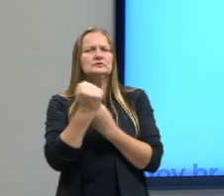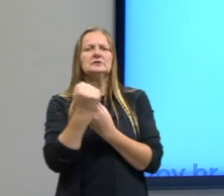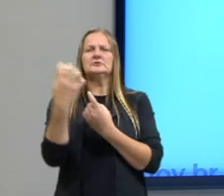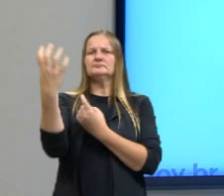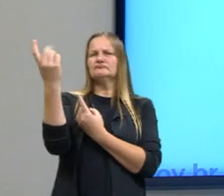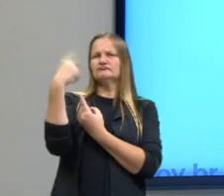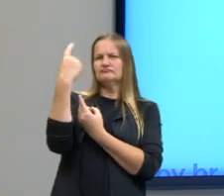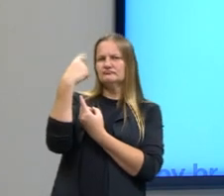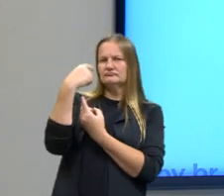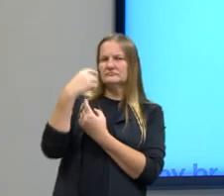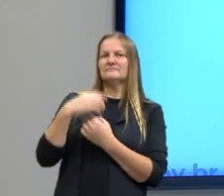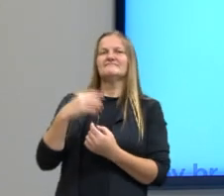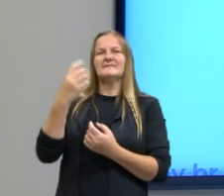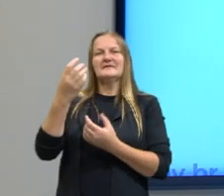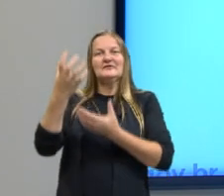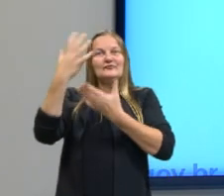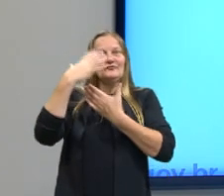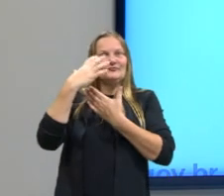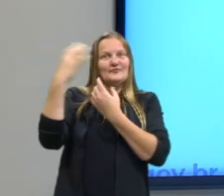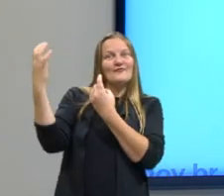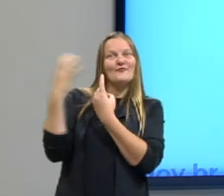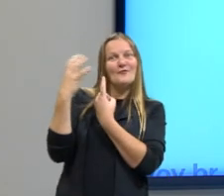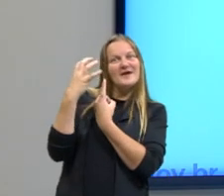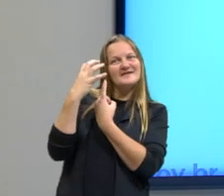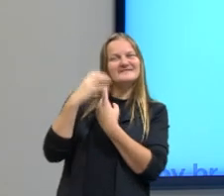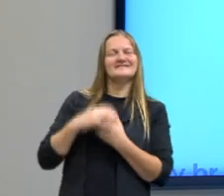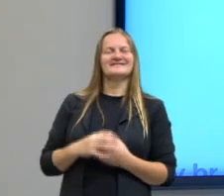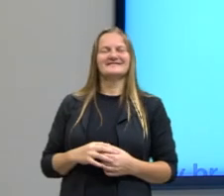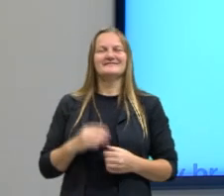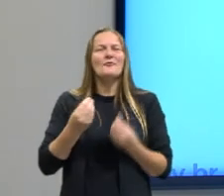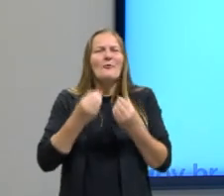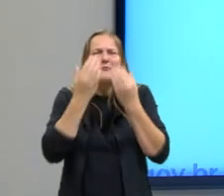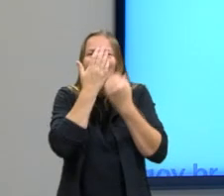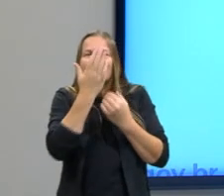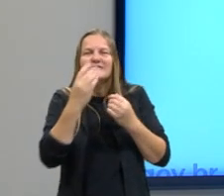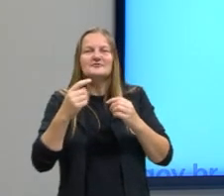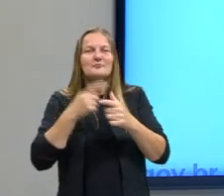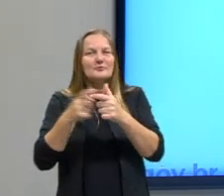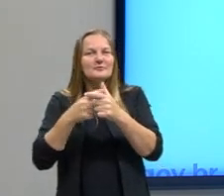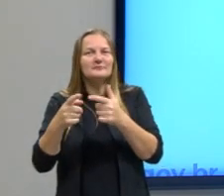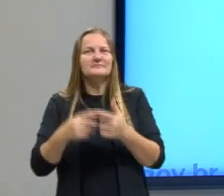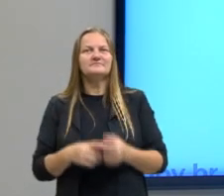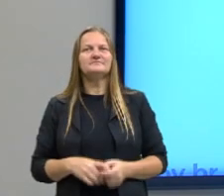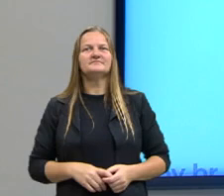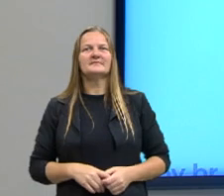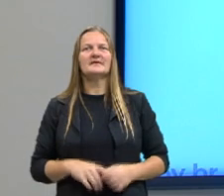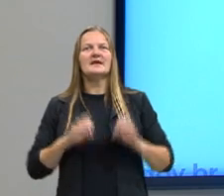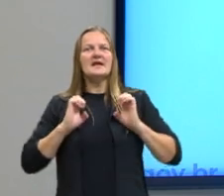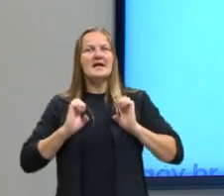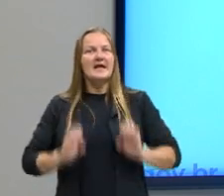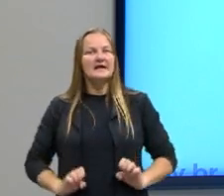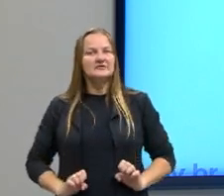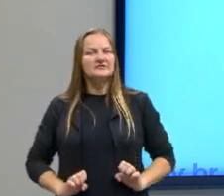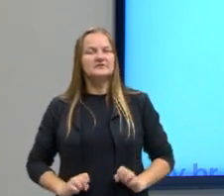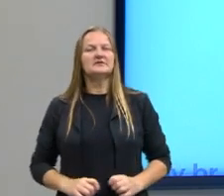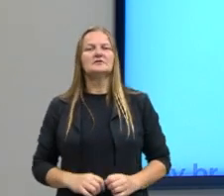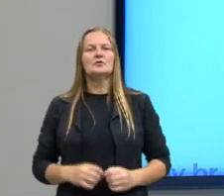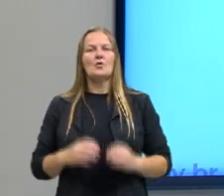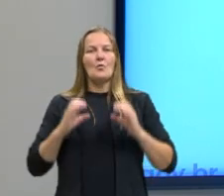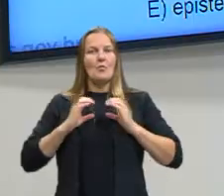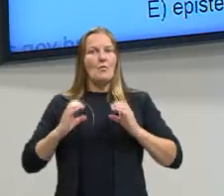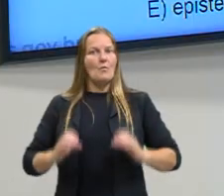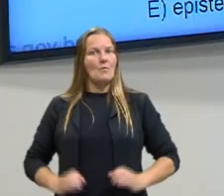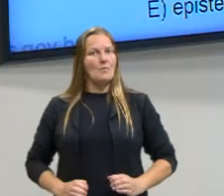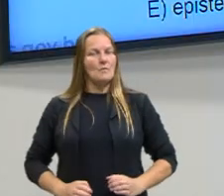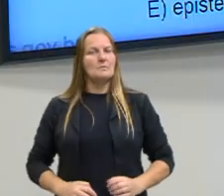sociedade agindo sobre a pessoa como ela deve agir frente esse problema então at que padrão dos